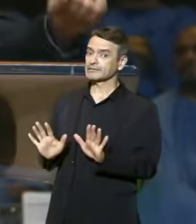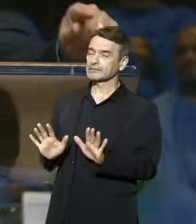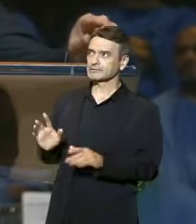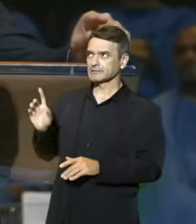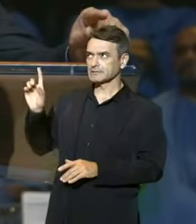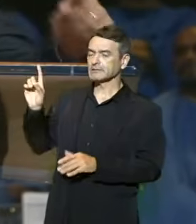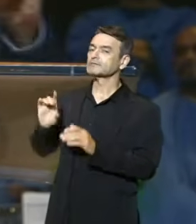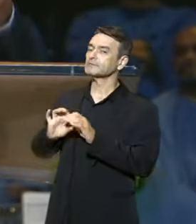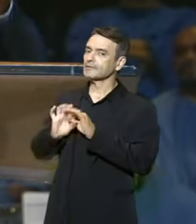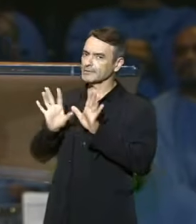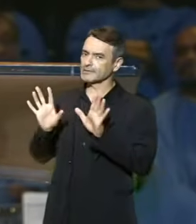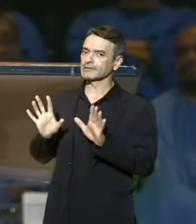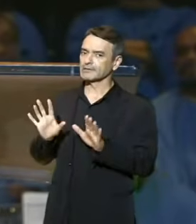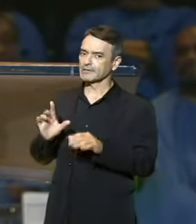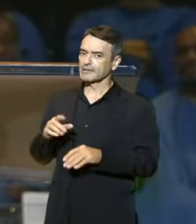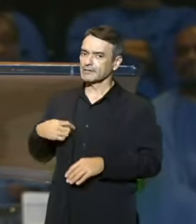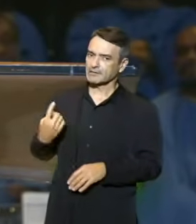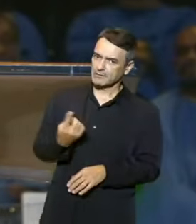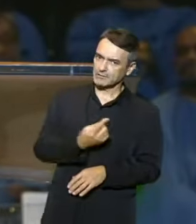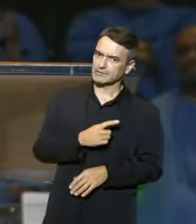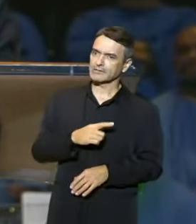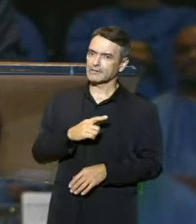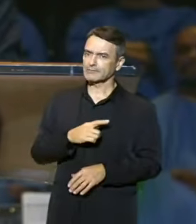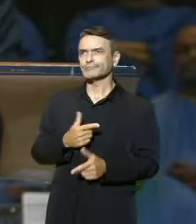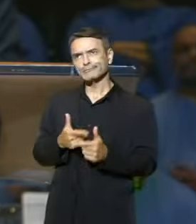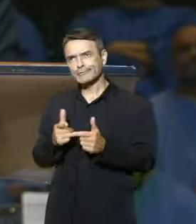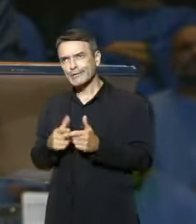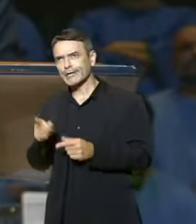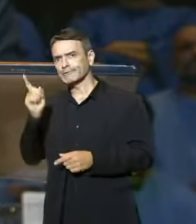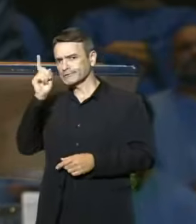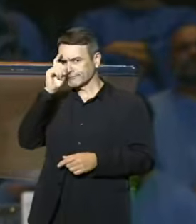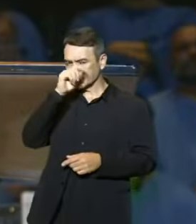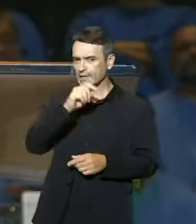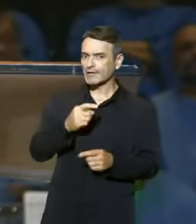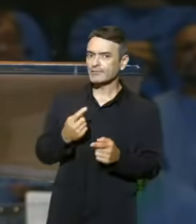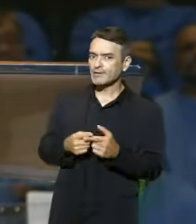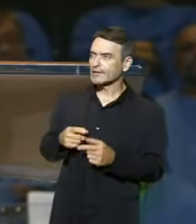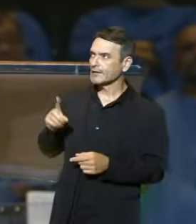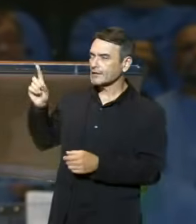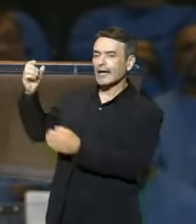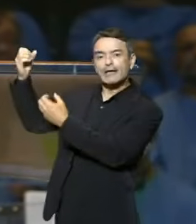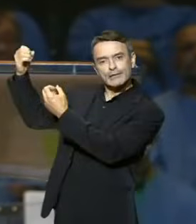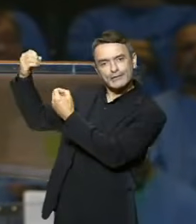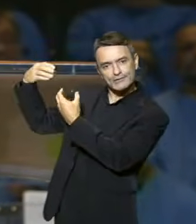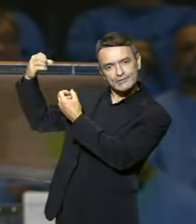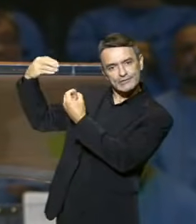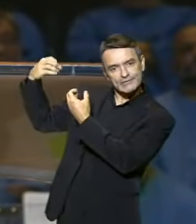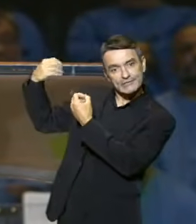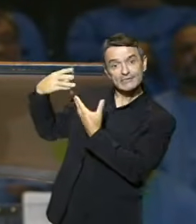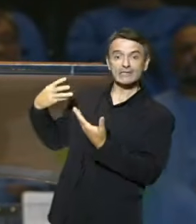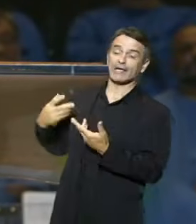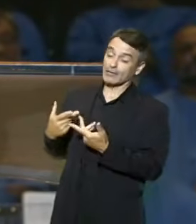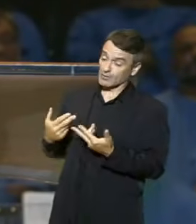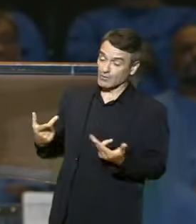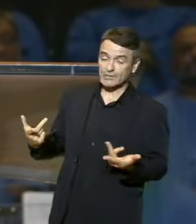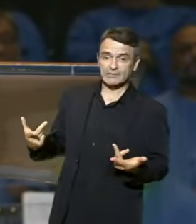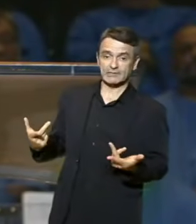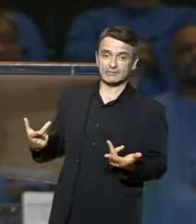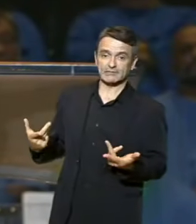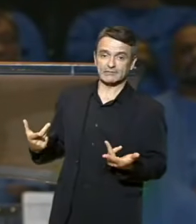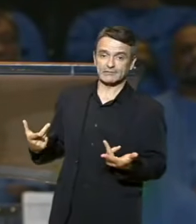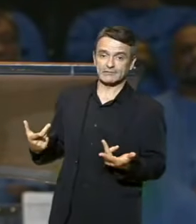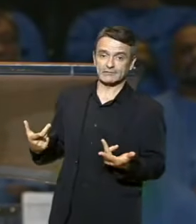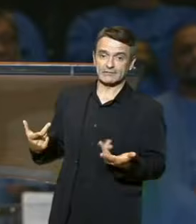passemos pelos desertos para moldar a nossa vida. Deserto é lugar